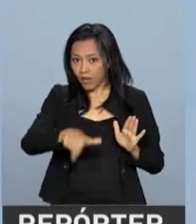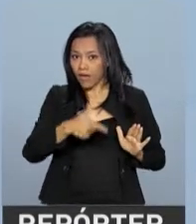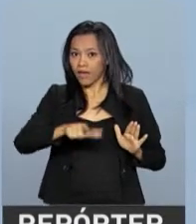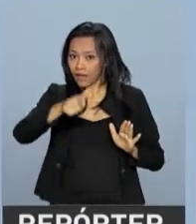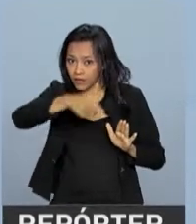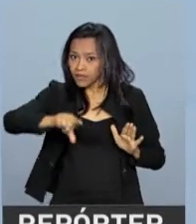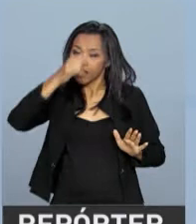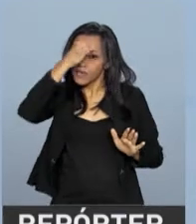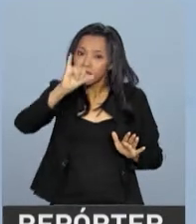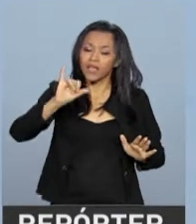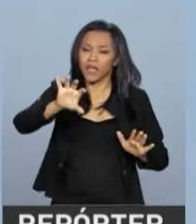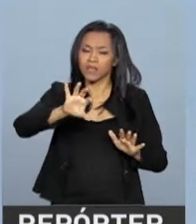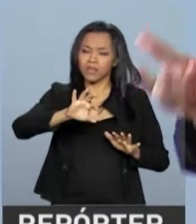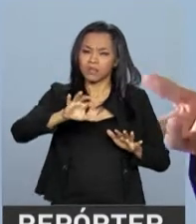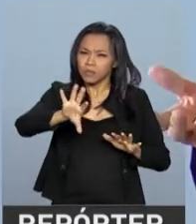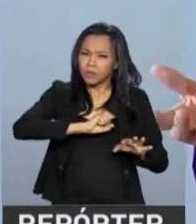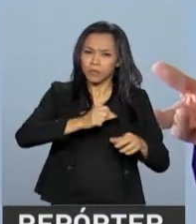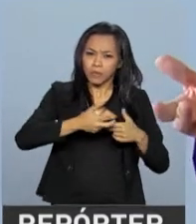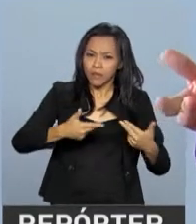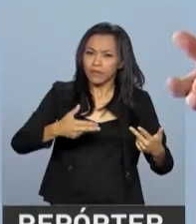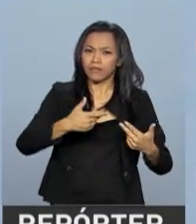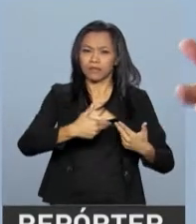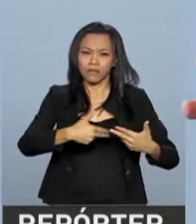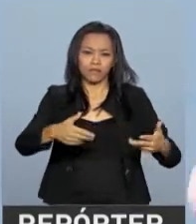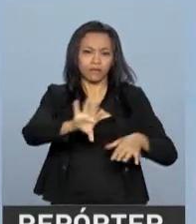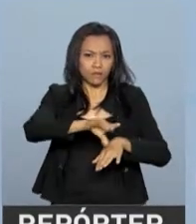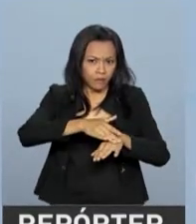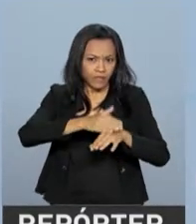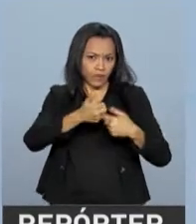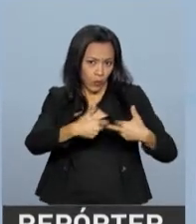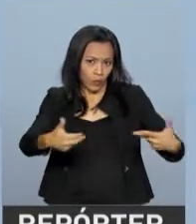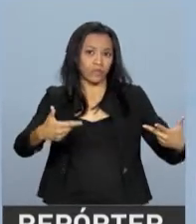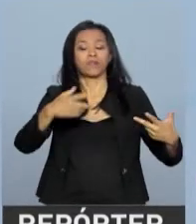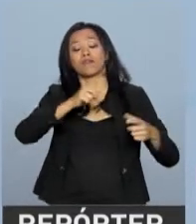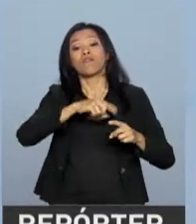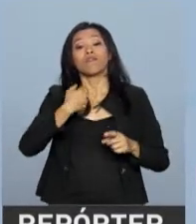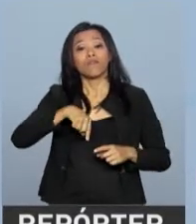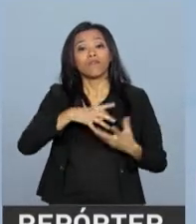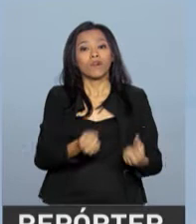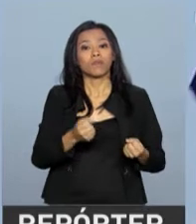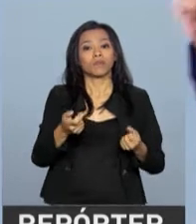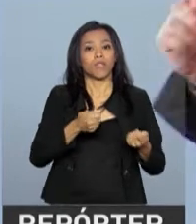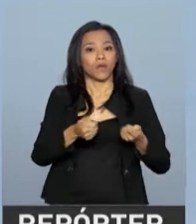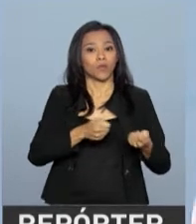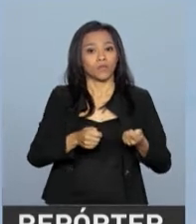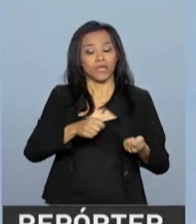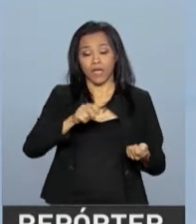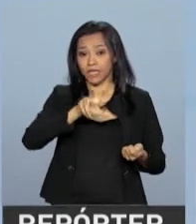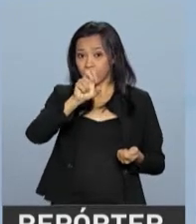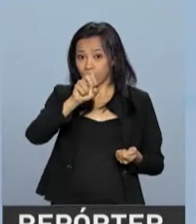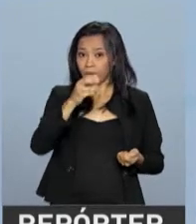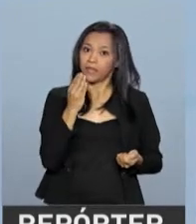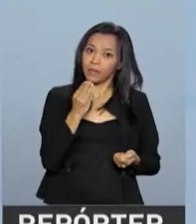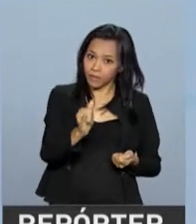mais o sistema se alimenta de recurso nós vamos economizar 50 bilhões daqueles 246